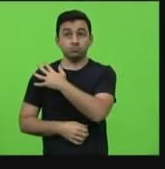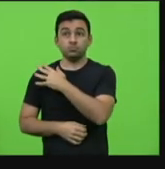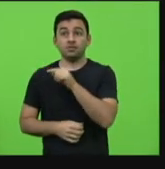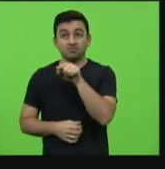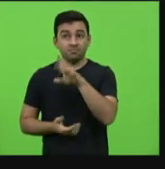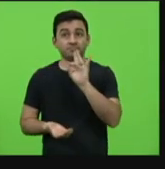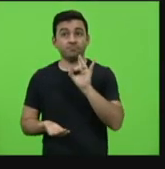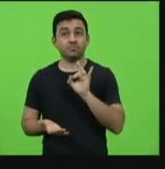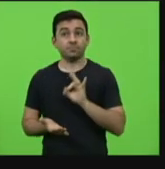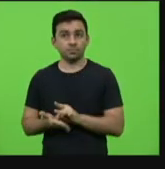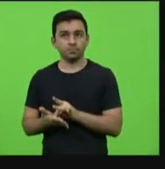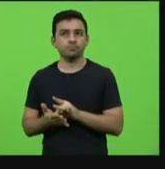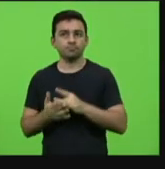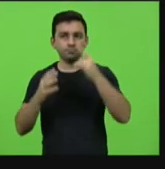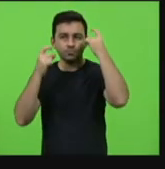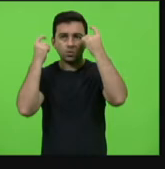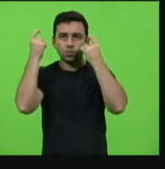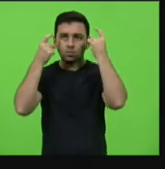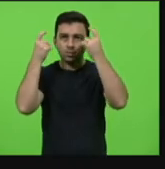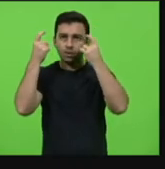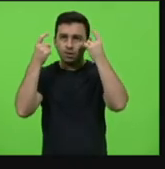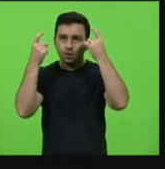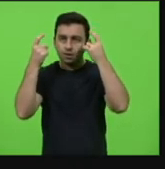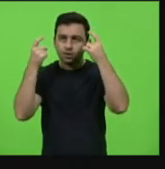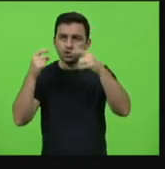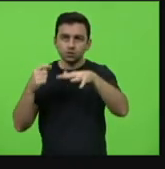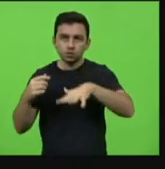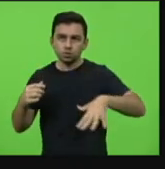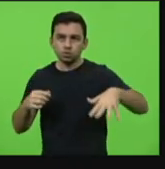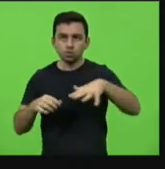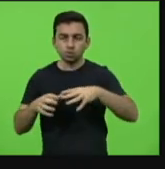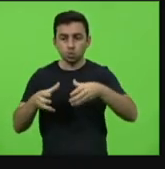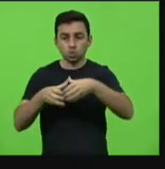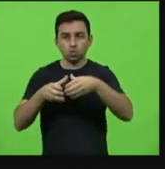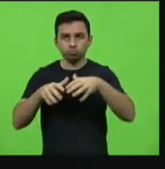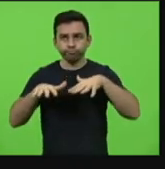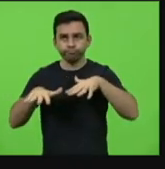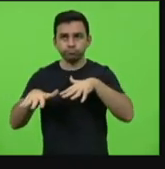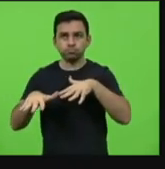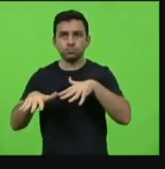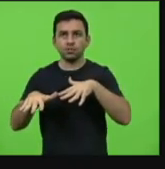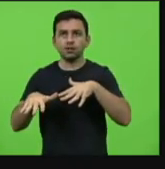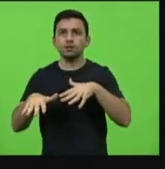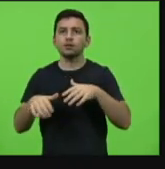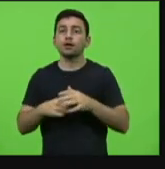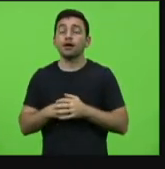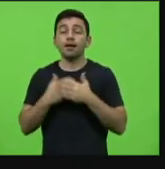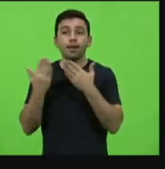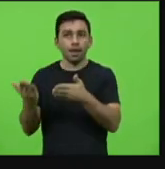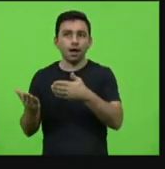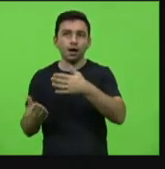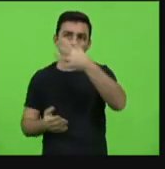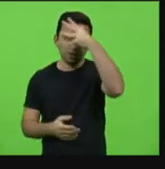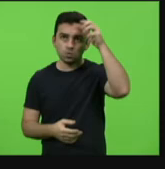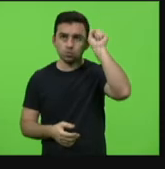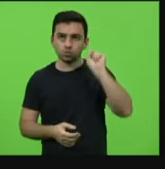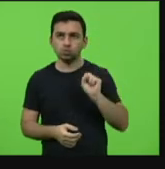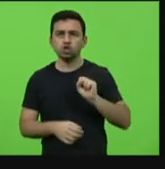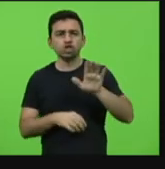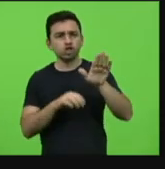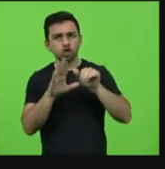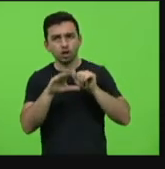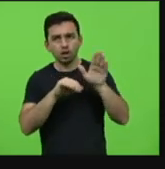realmente está preocupado com a tropa, eles acabaram lá no Mato Grosso do Sul, convocando os